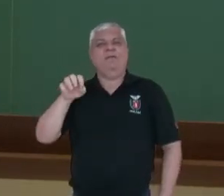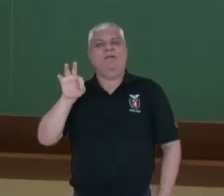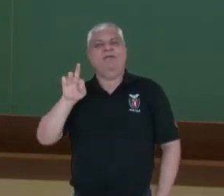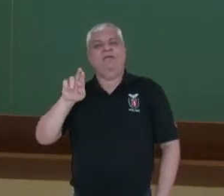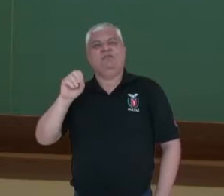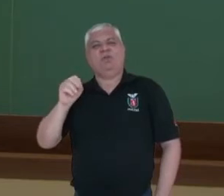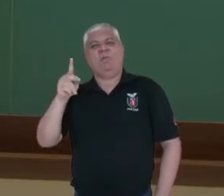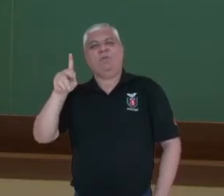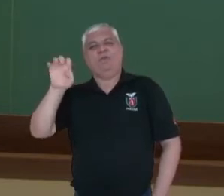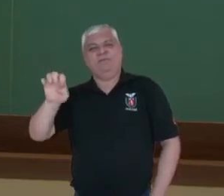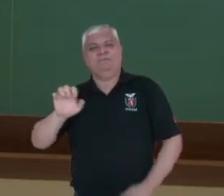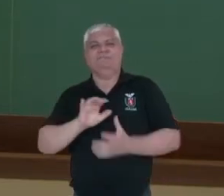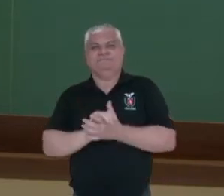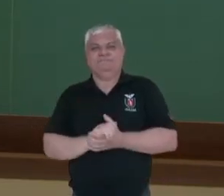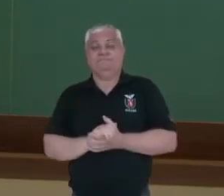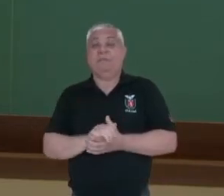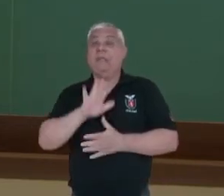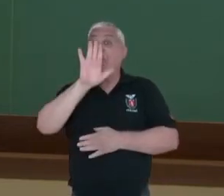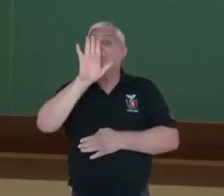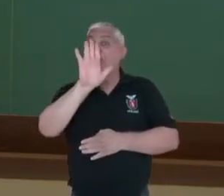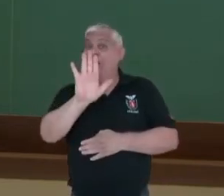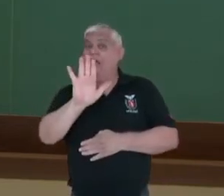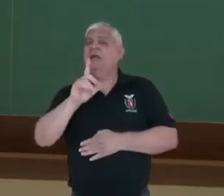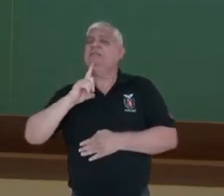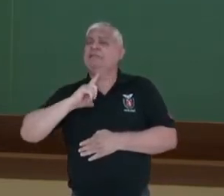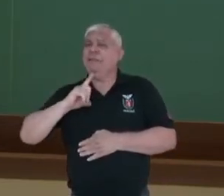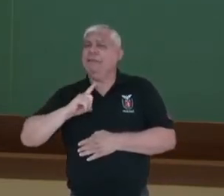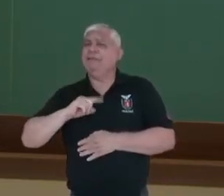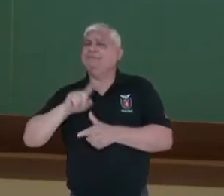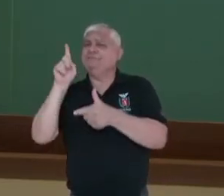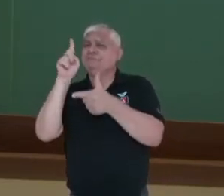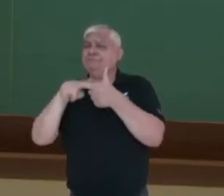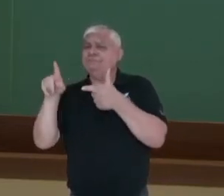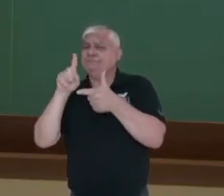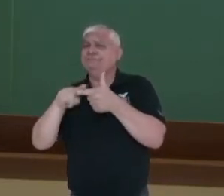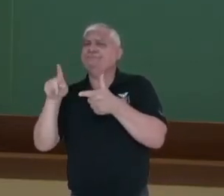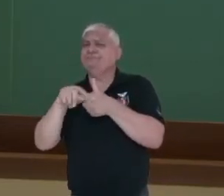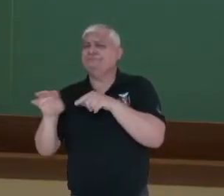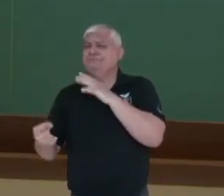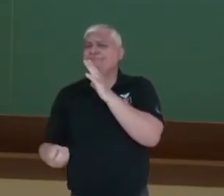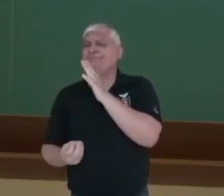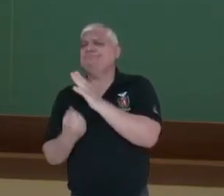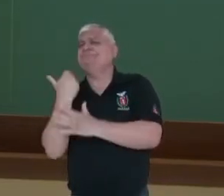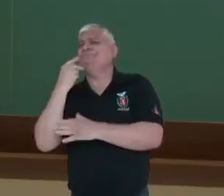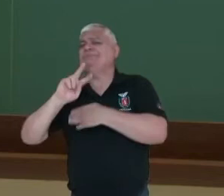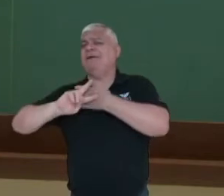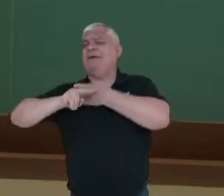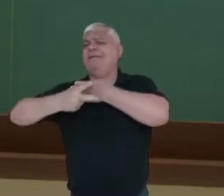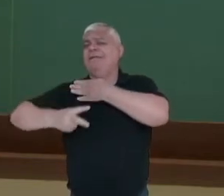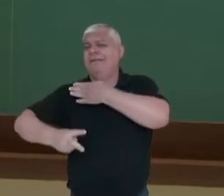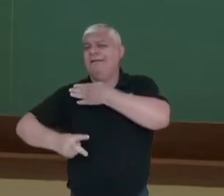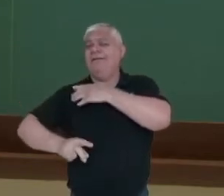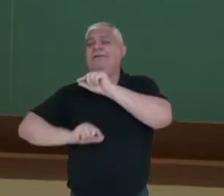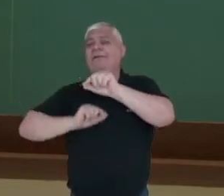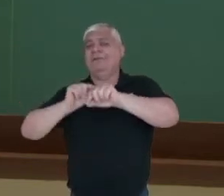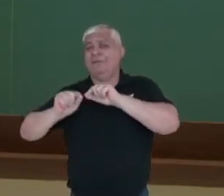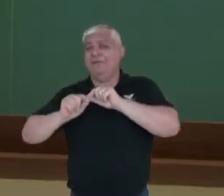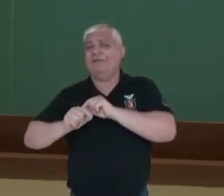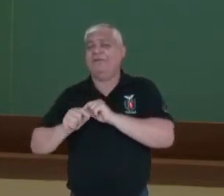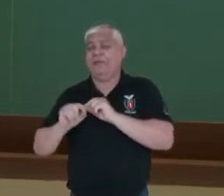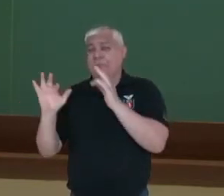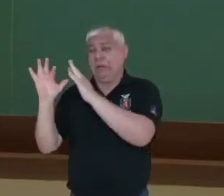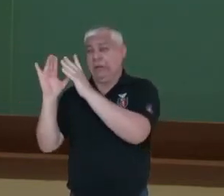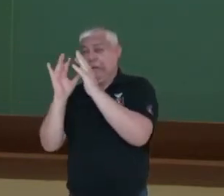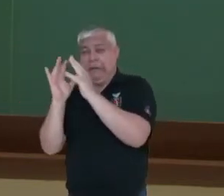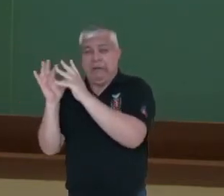aí então nós temos algumas características que vão surgir na paisagem desses locais, que são resultantes dessa